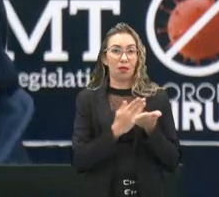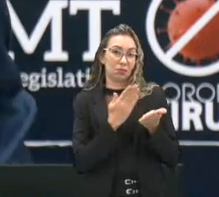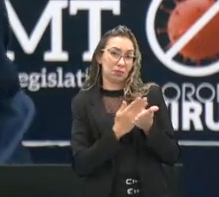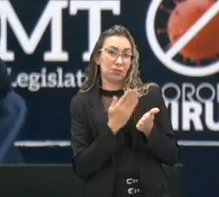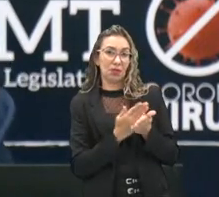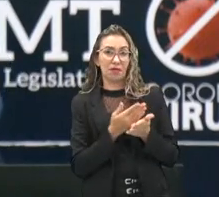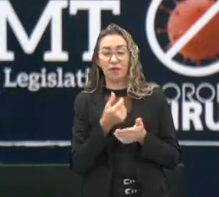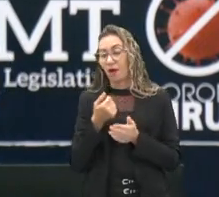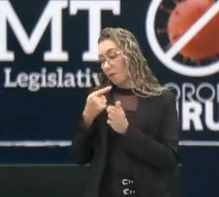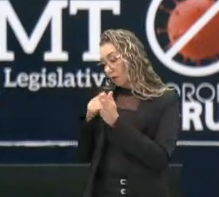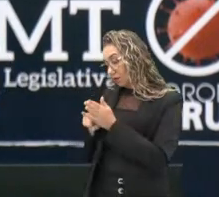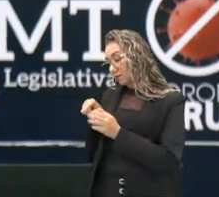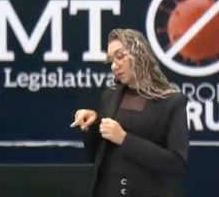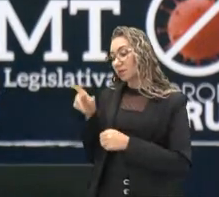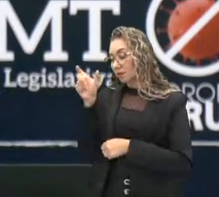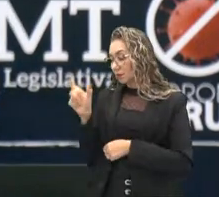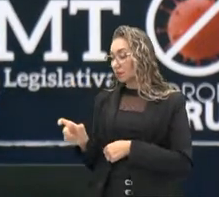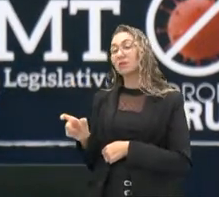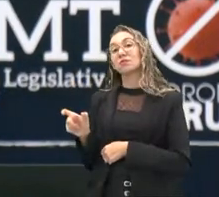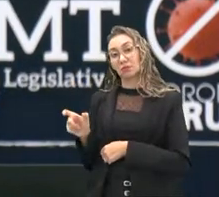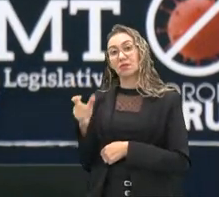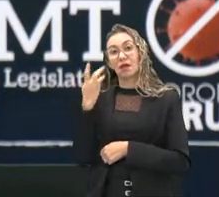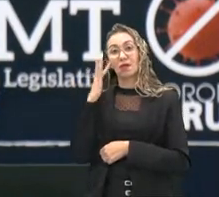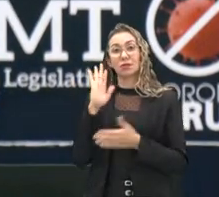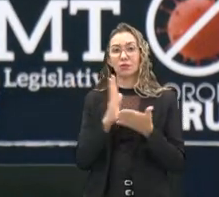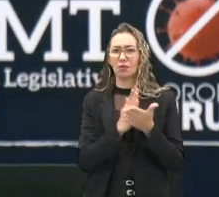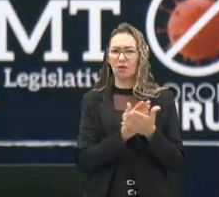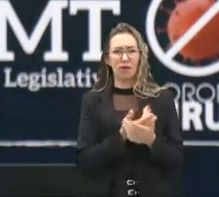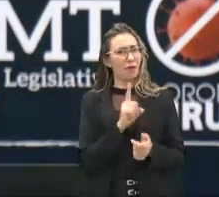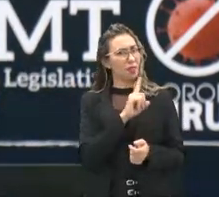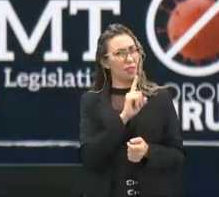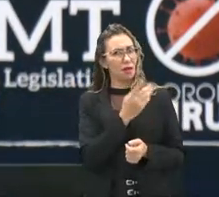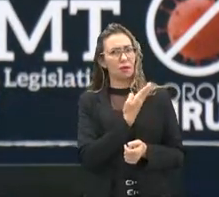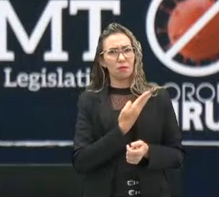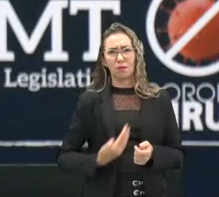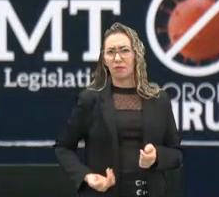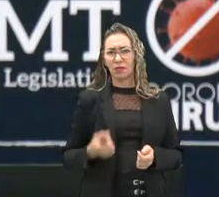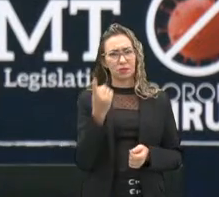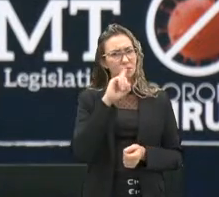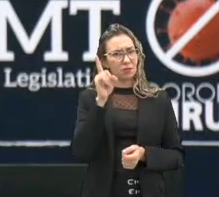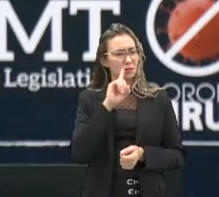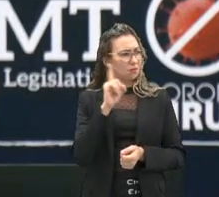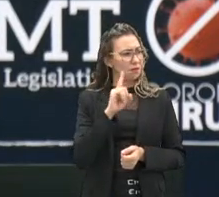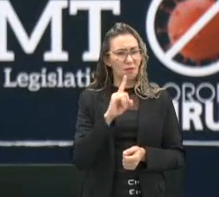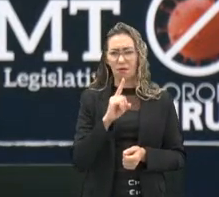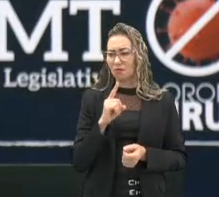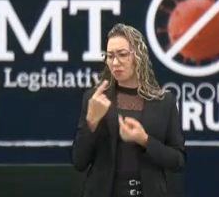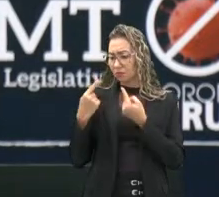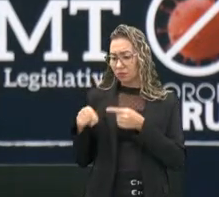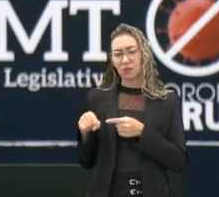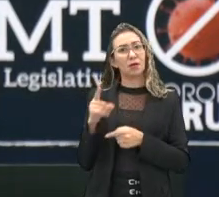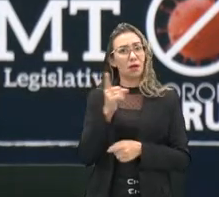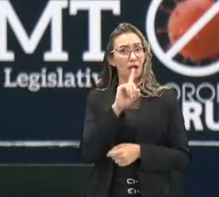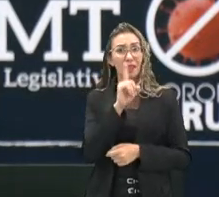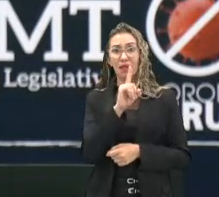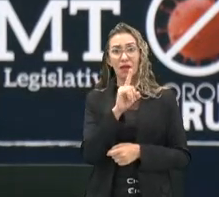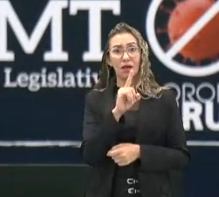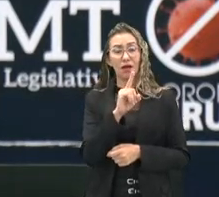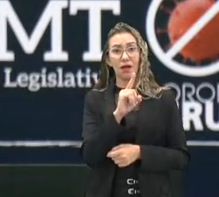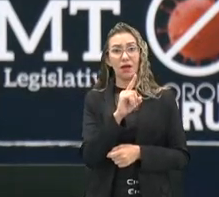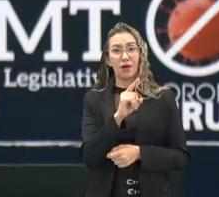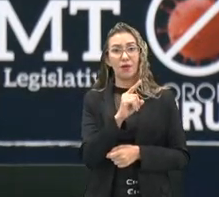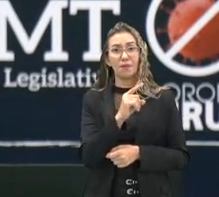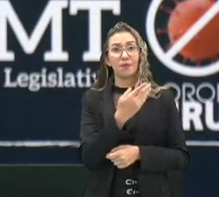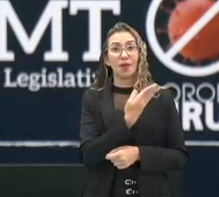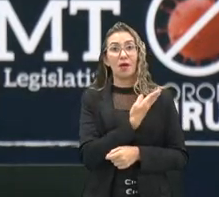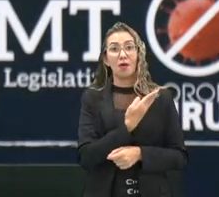olha, o governo não sou eu que tenho que ser julgado, É o governo Vargas. É